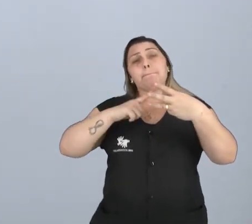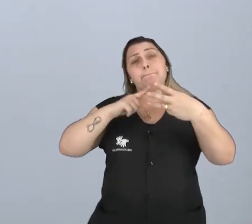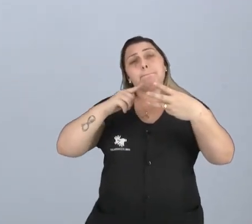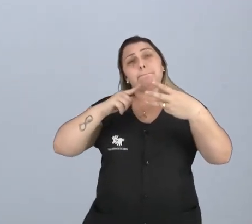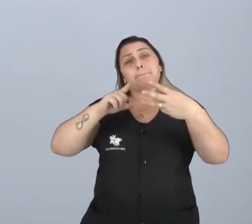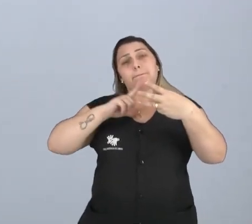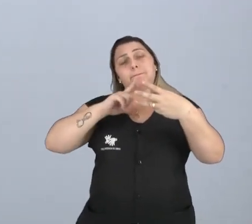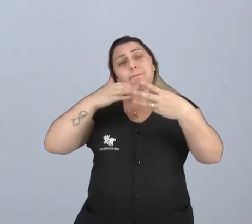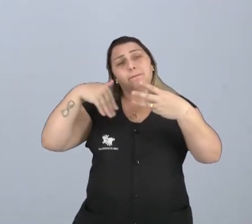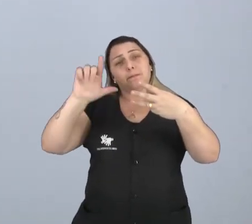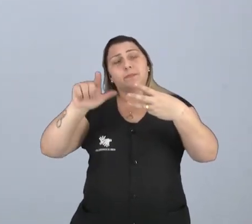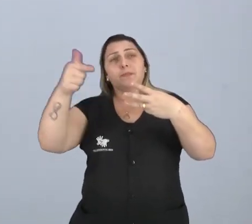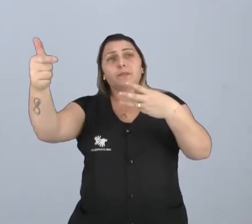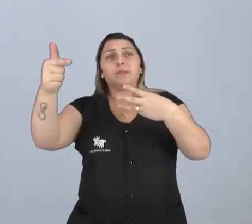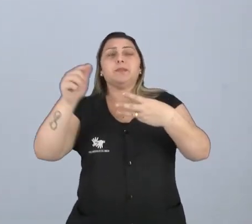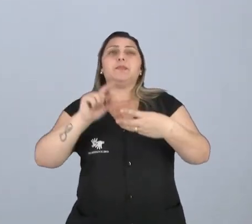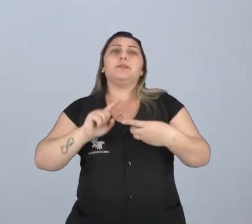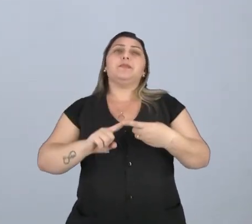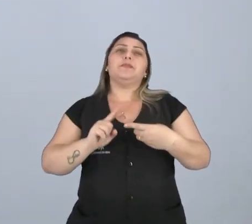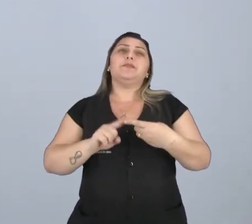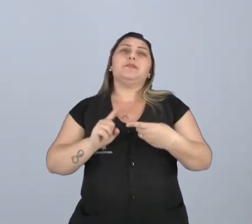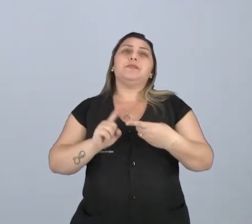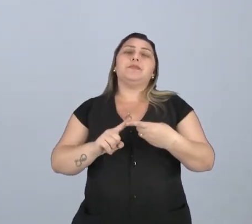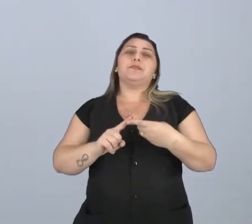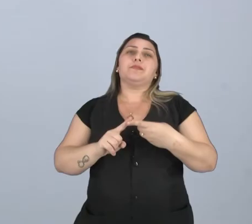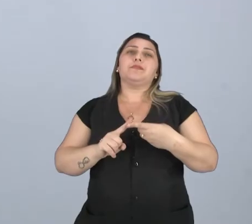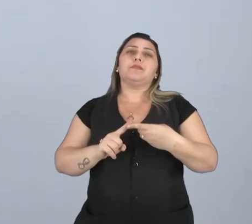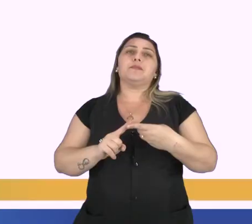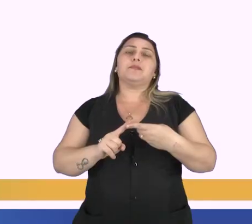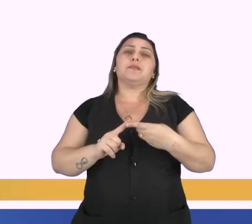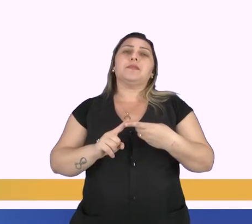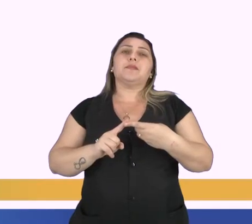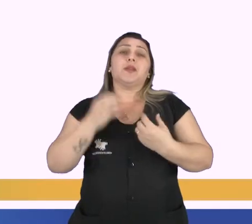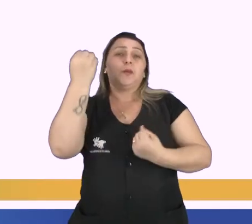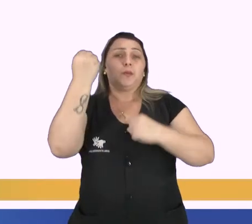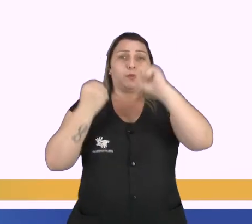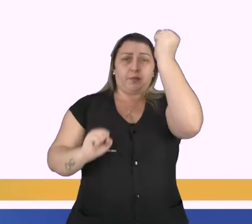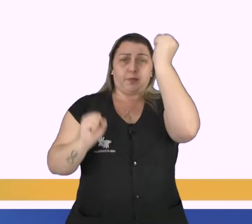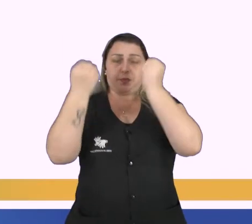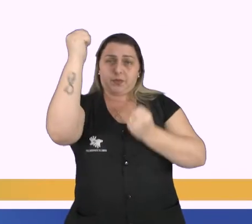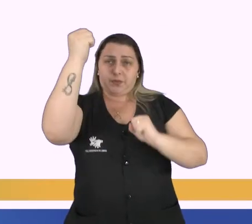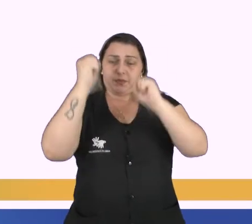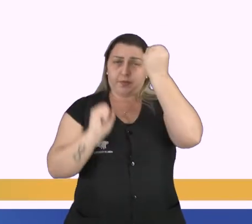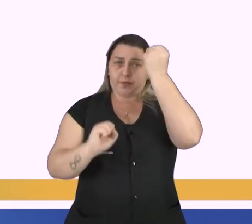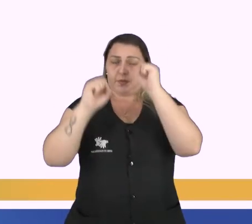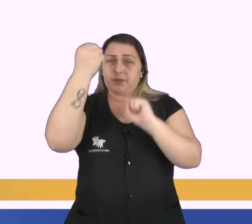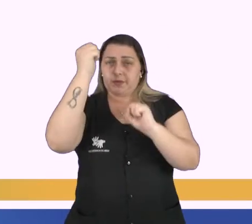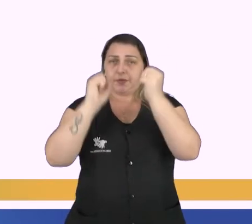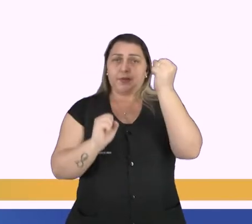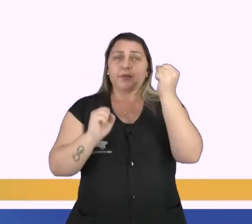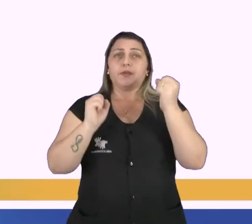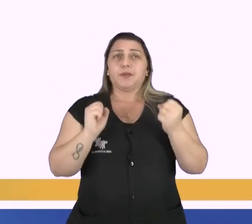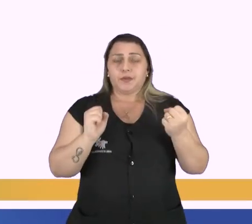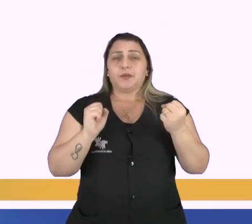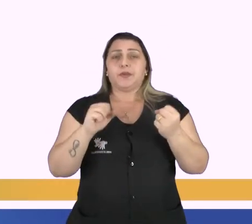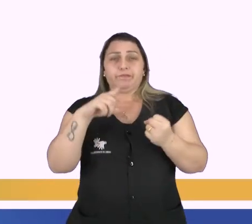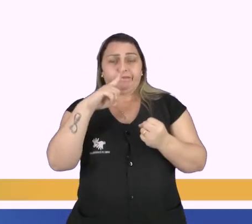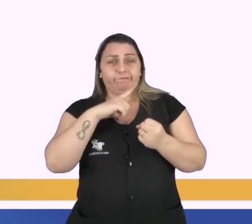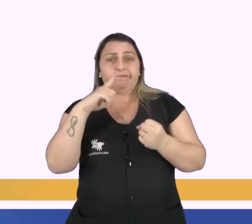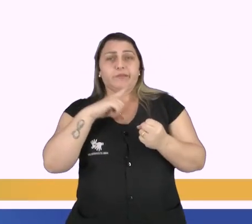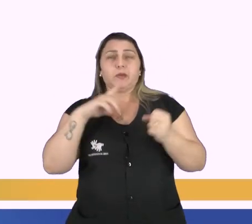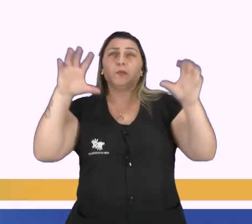tá? Mas as 3 principais. Nós temos uma atividade industrial desenfreada, tá? E aí existe a questão